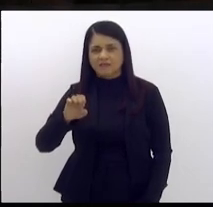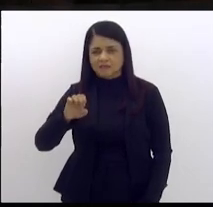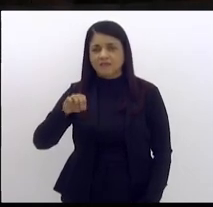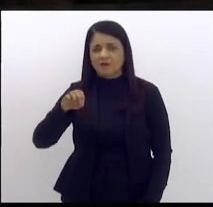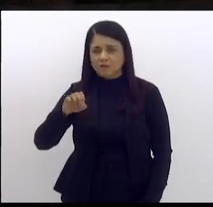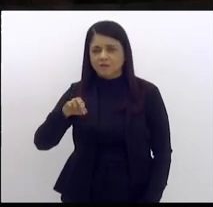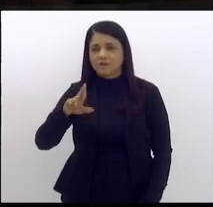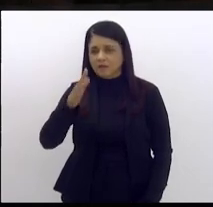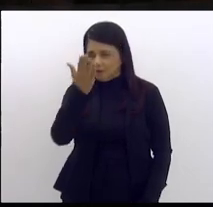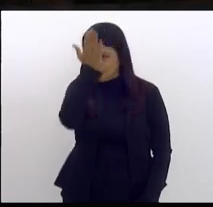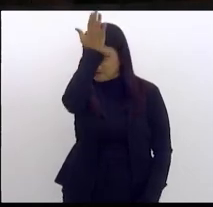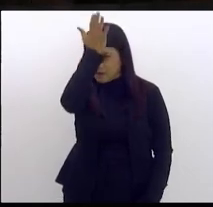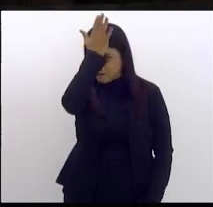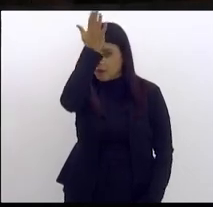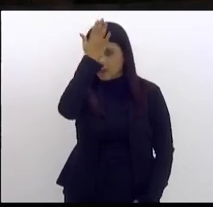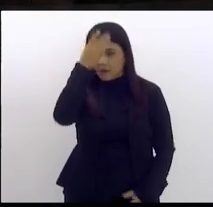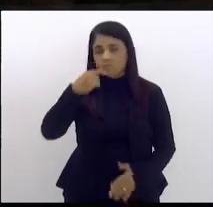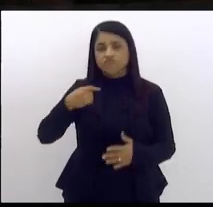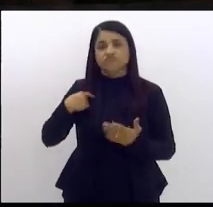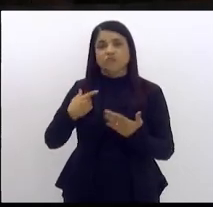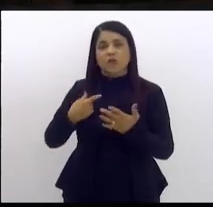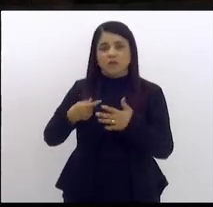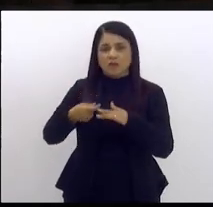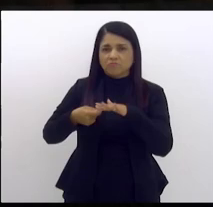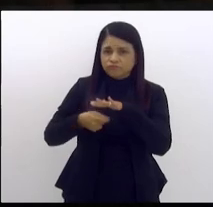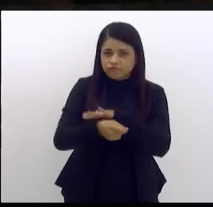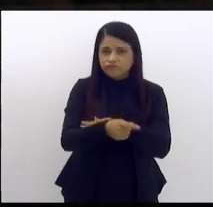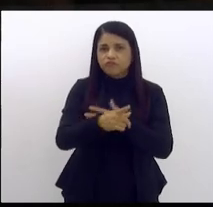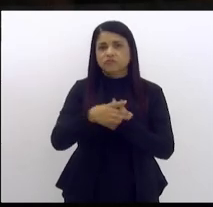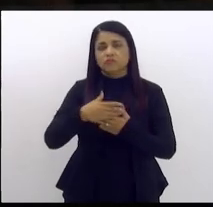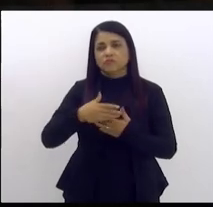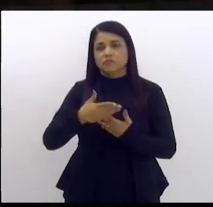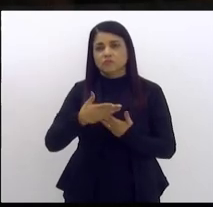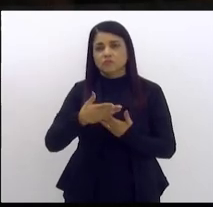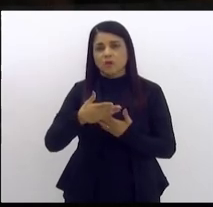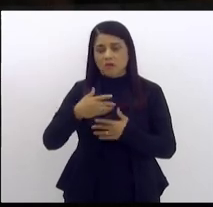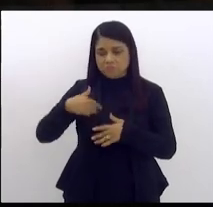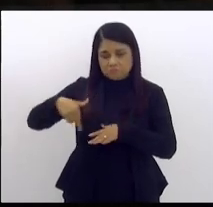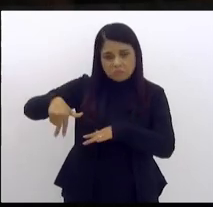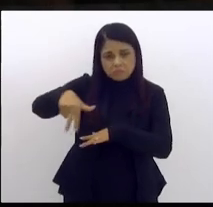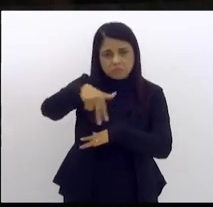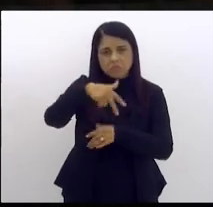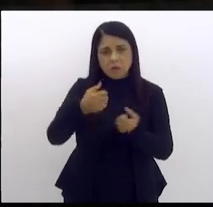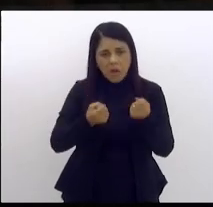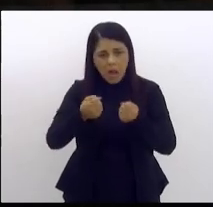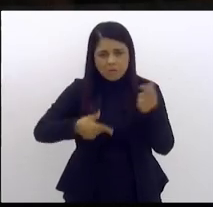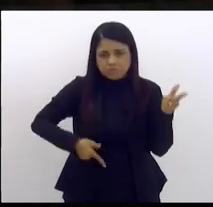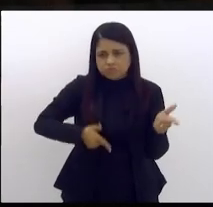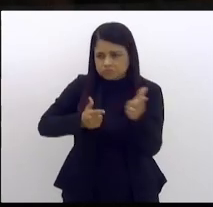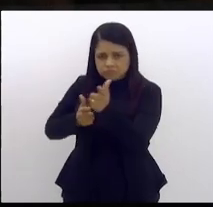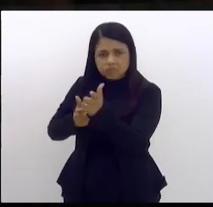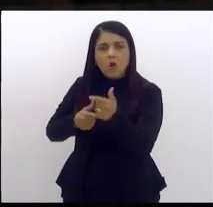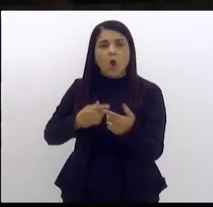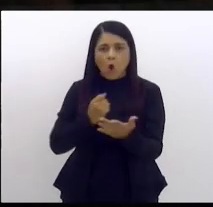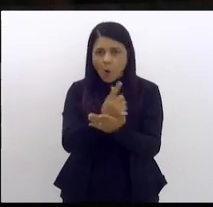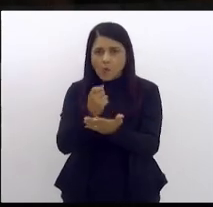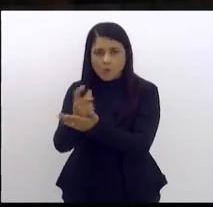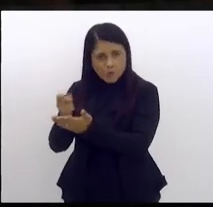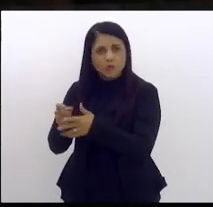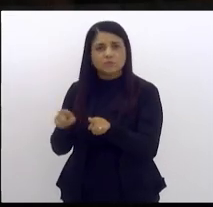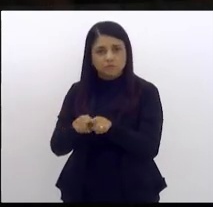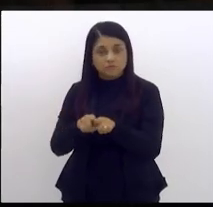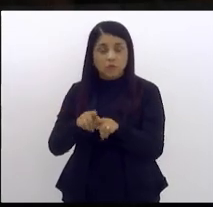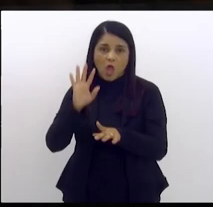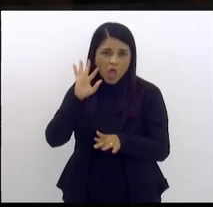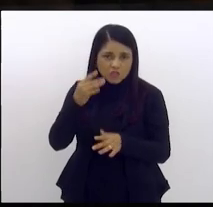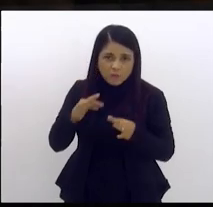carro novo da Nissan não sei o quê rodando no Rio de Janeiro Deu armas deu fuzis etc ah resolveu não